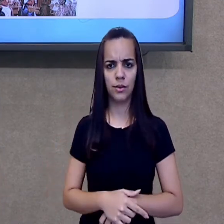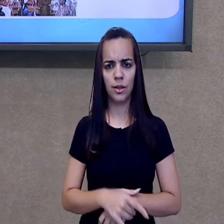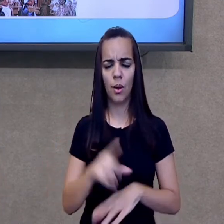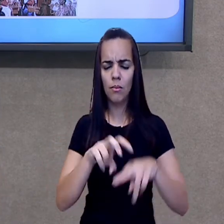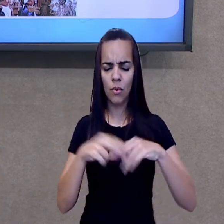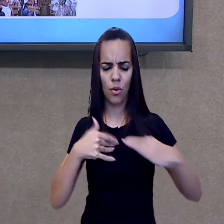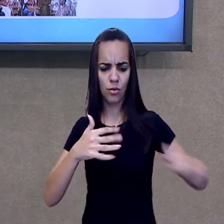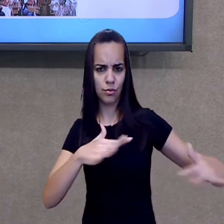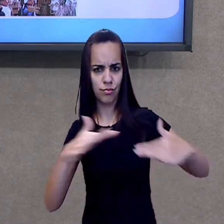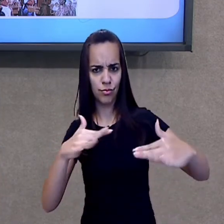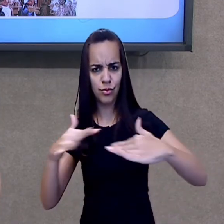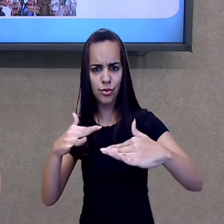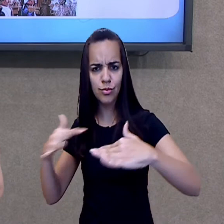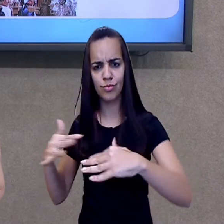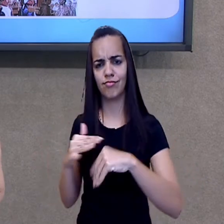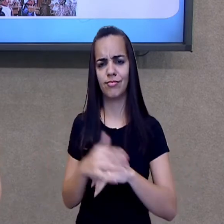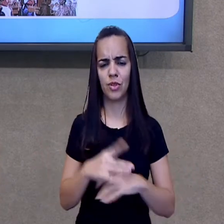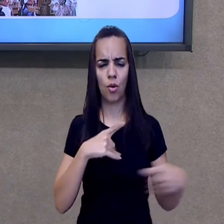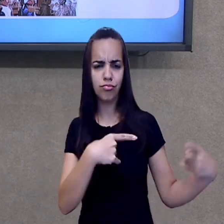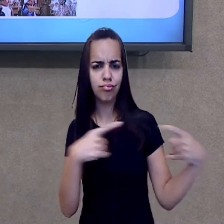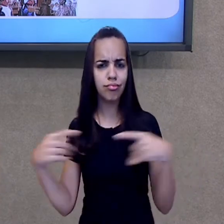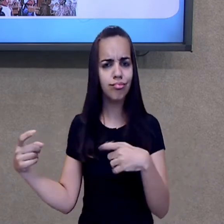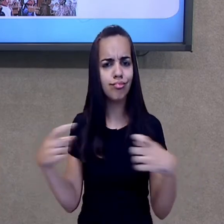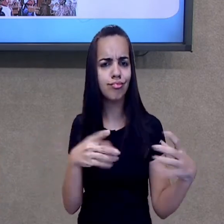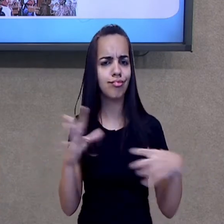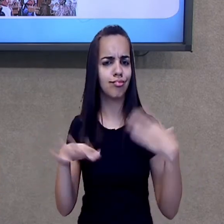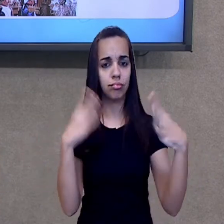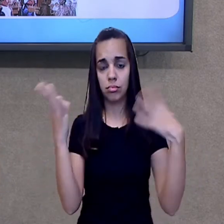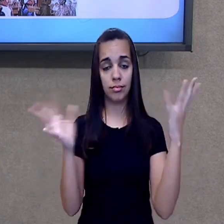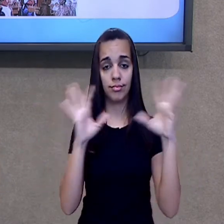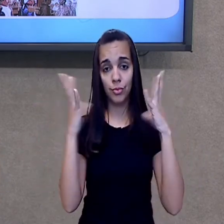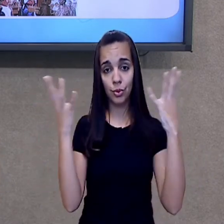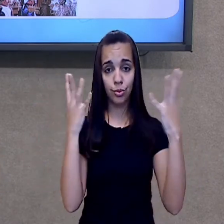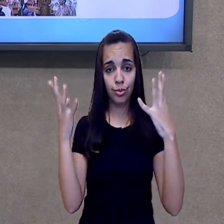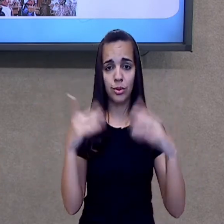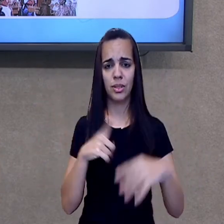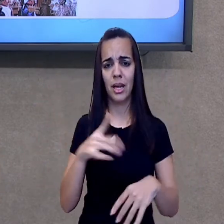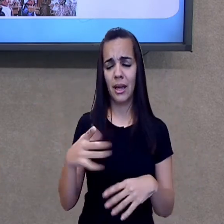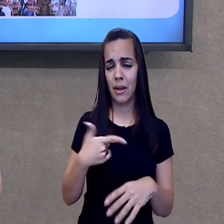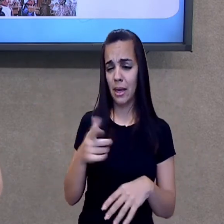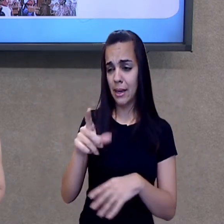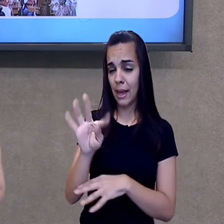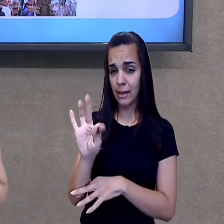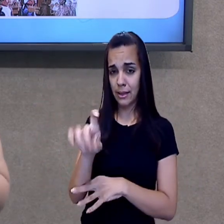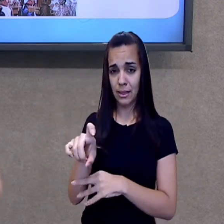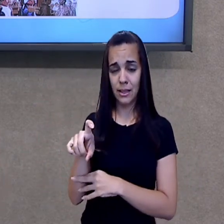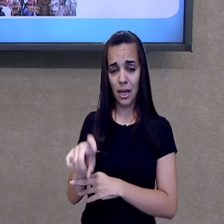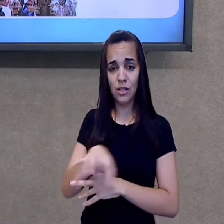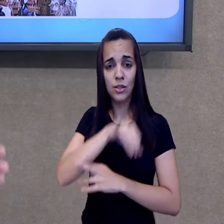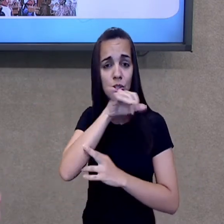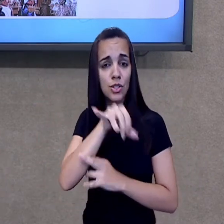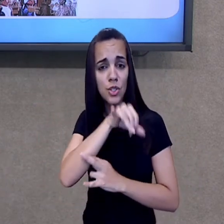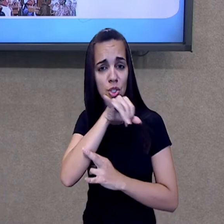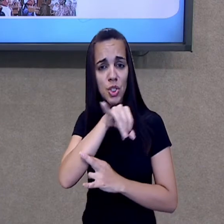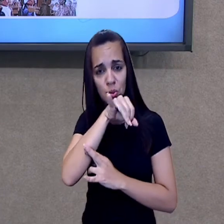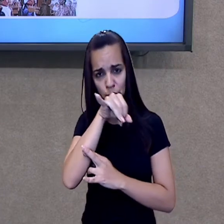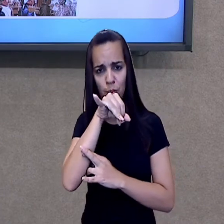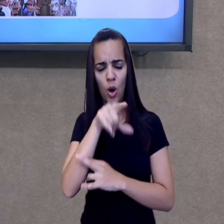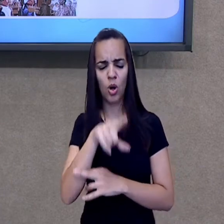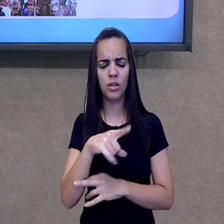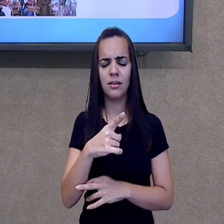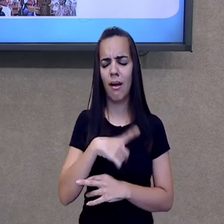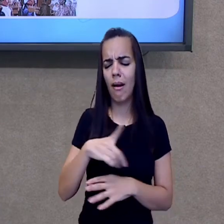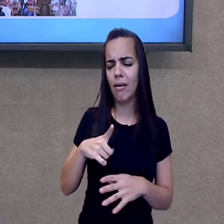cidade. Juntamente, o aumento das taxas de impostos e as exigências pioraram radicalmente as condições de vida